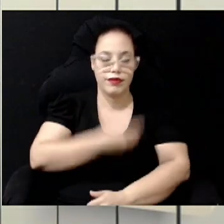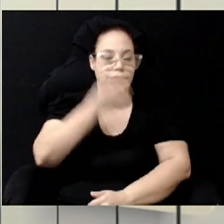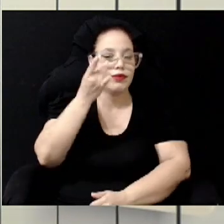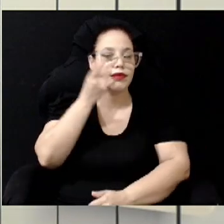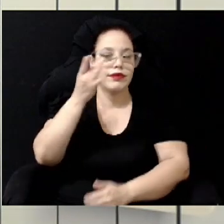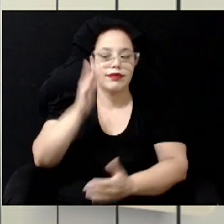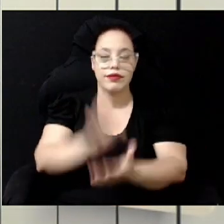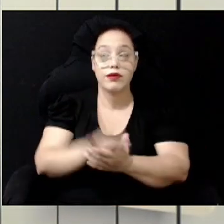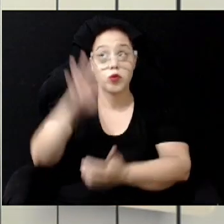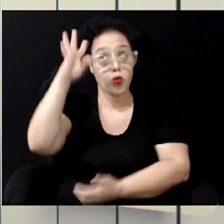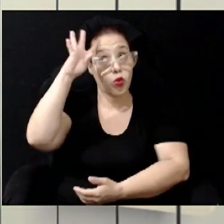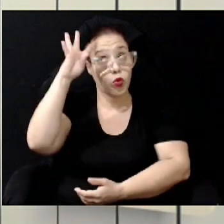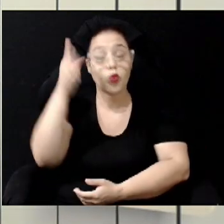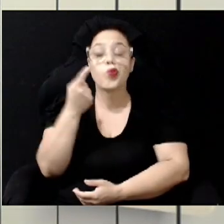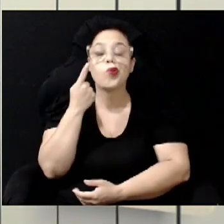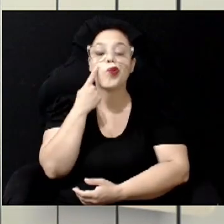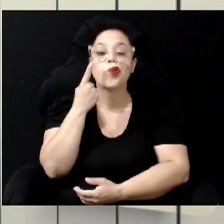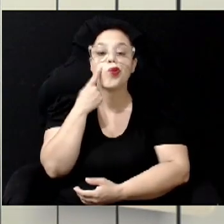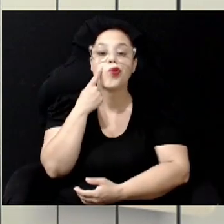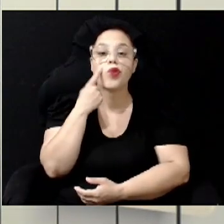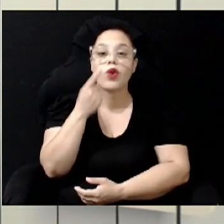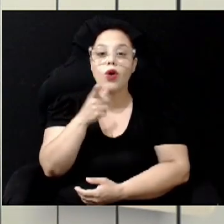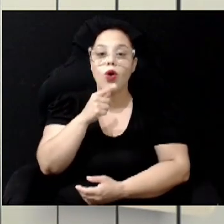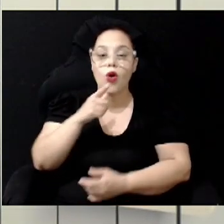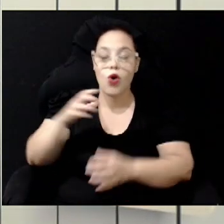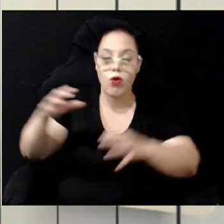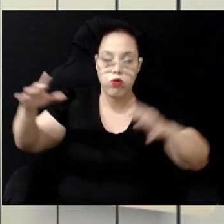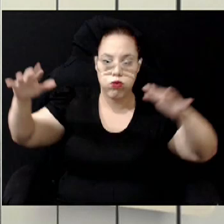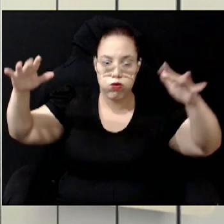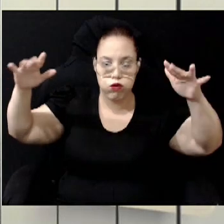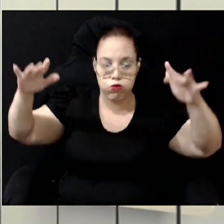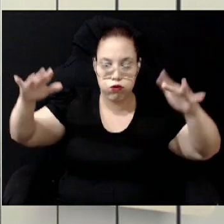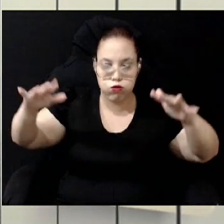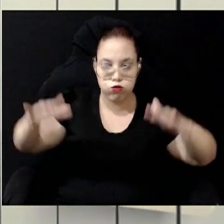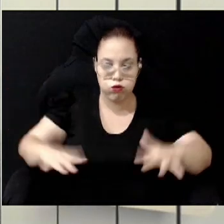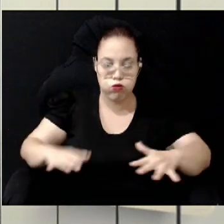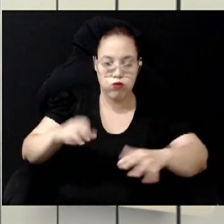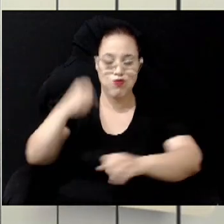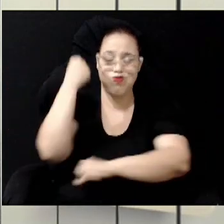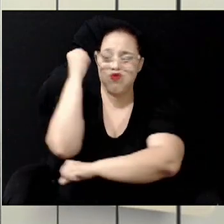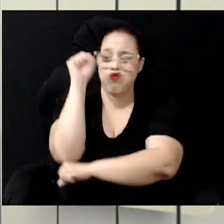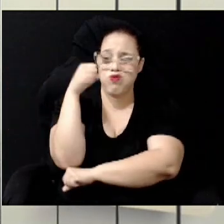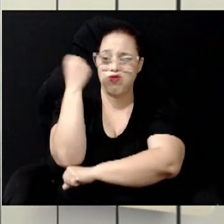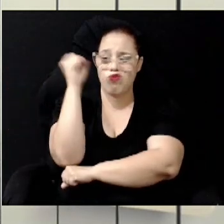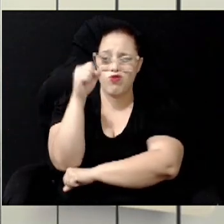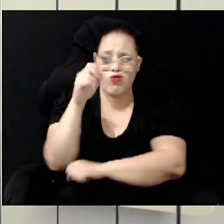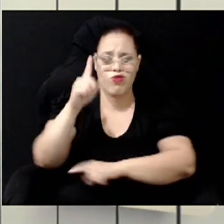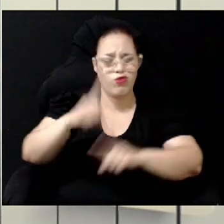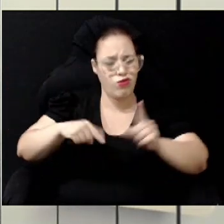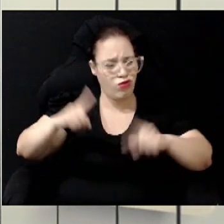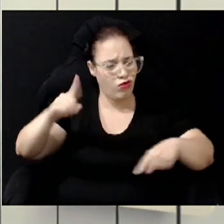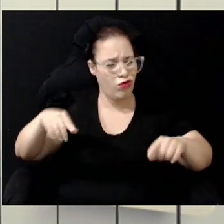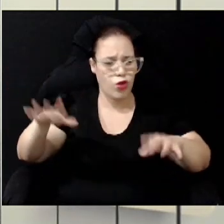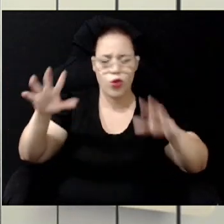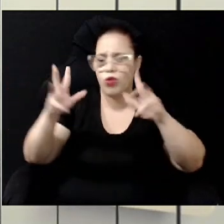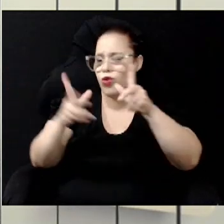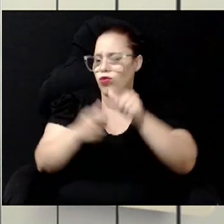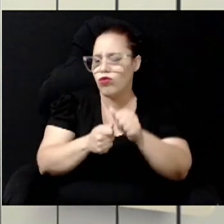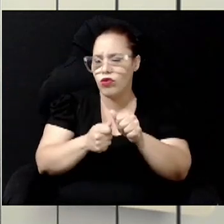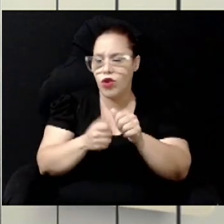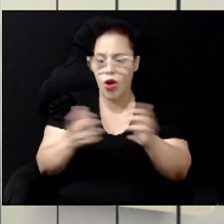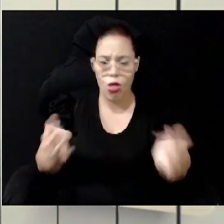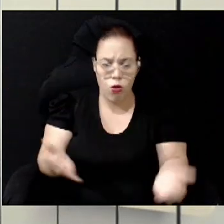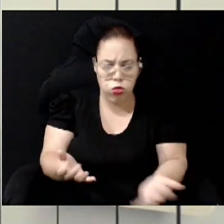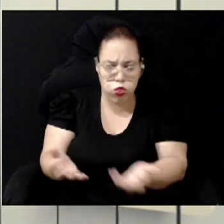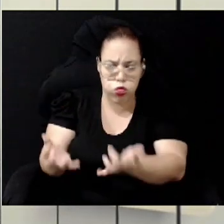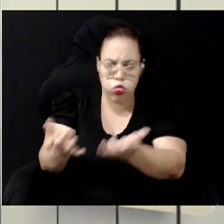só. Enchentes avassaladoras no Rio Grande do Sul e em vários lugares do mundo. Incêndios